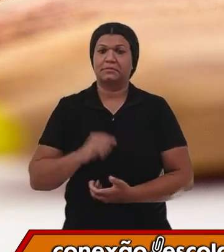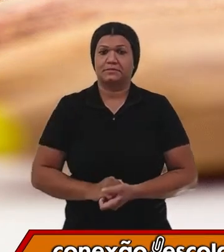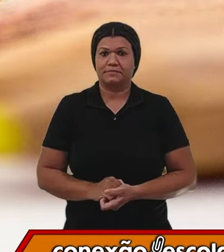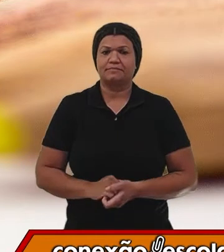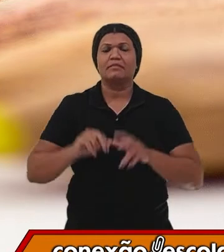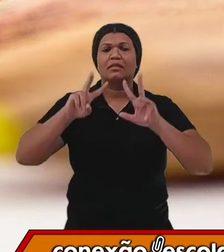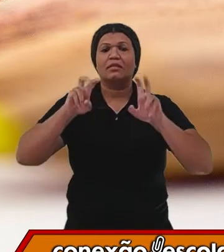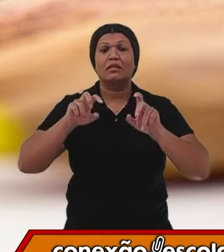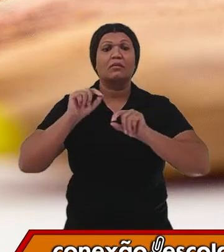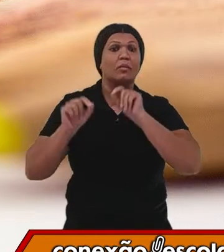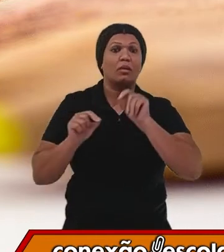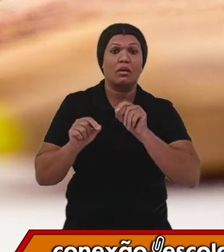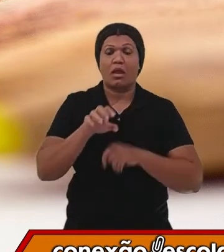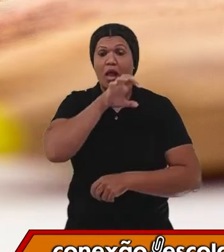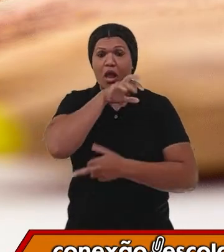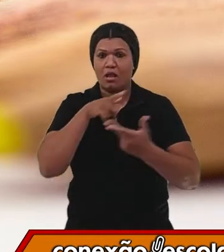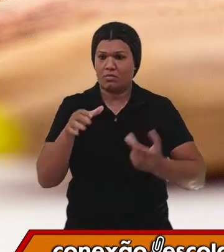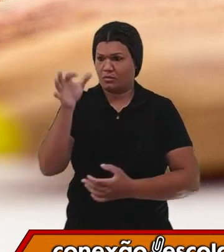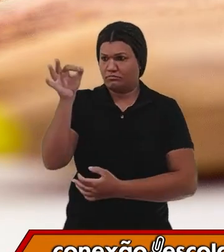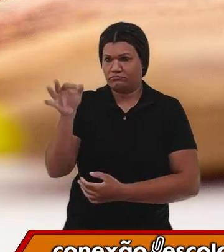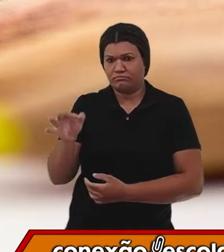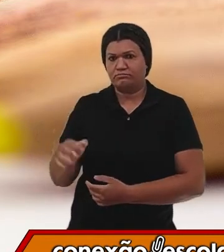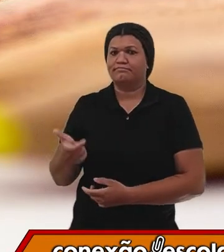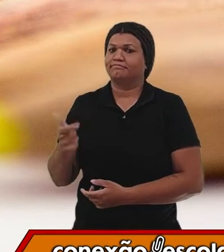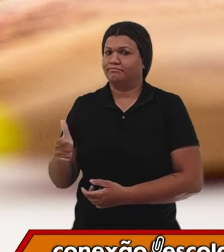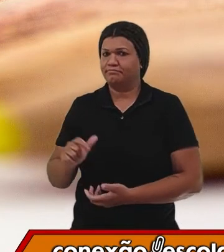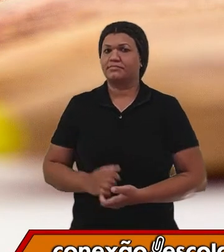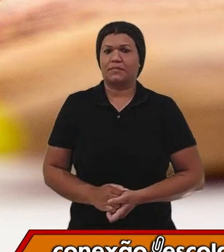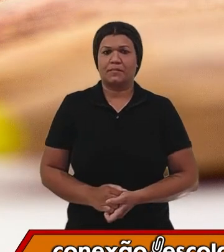tema Animais Invertebrados. Vamos lá?